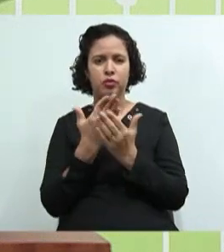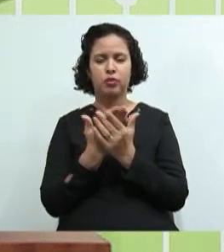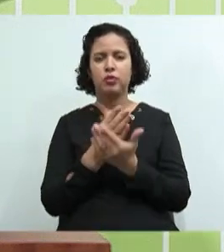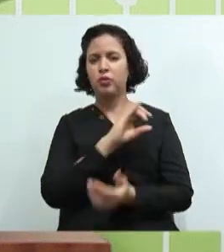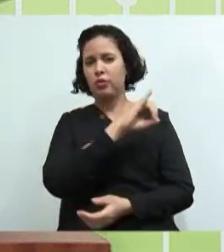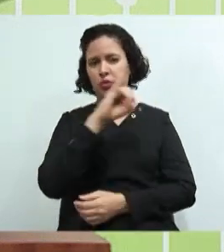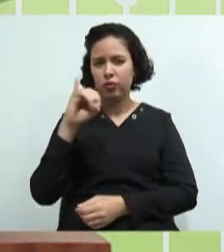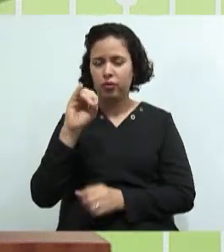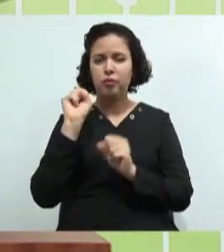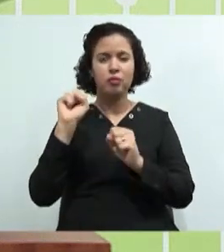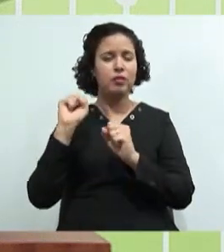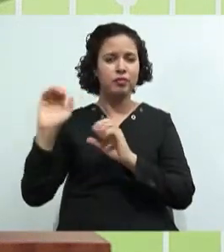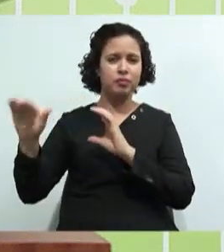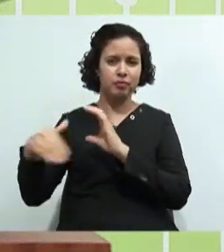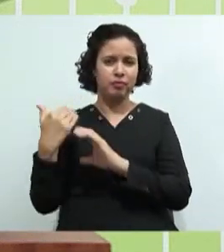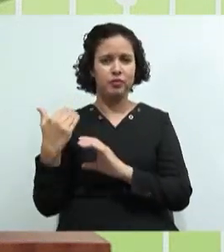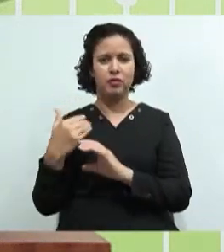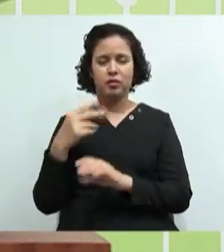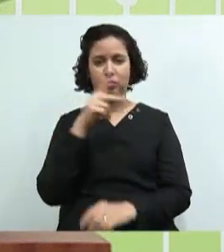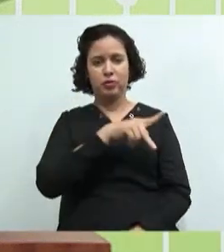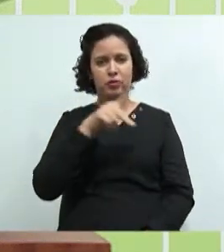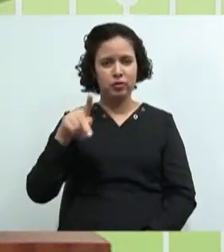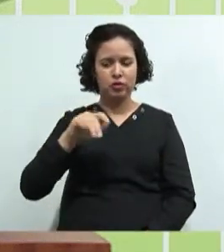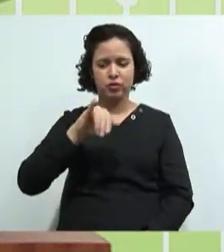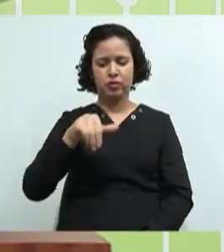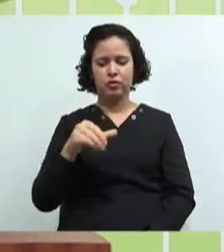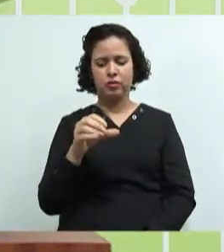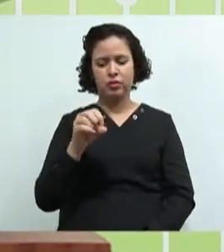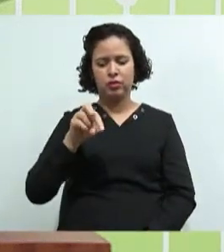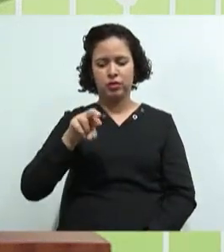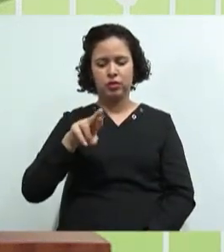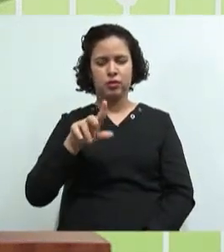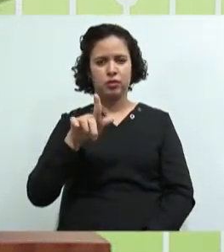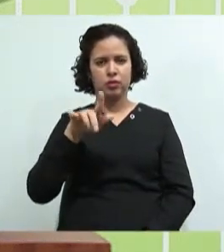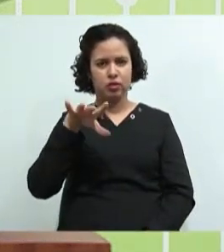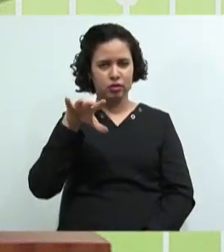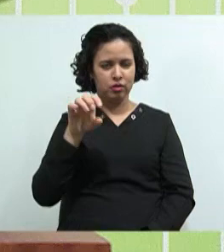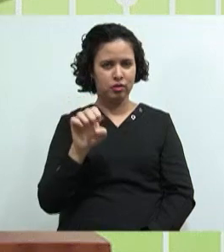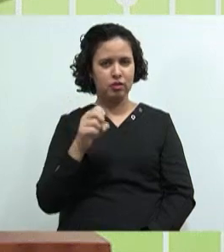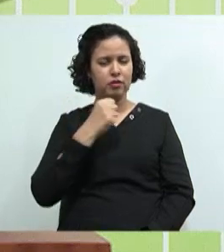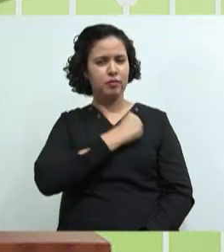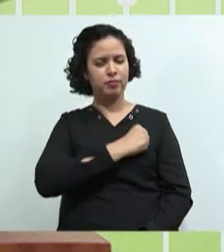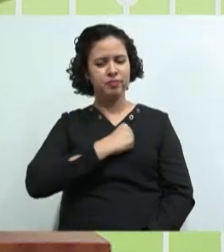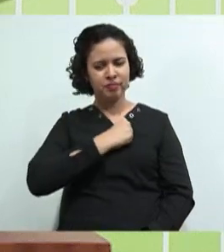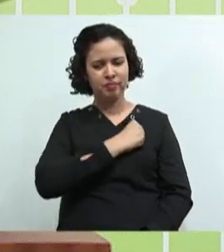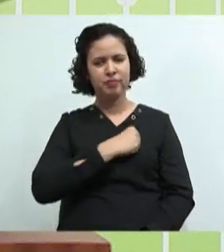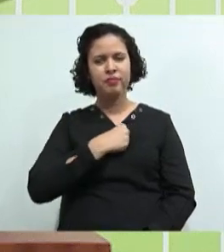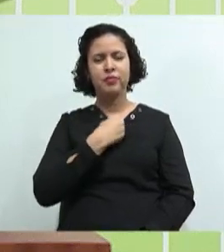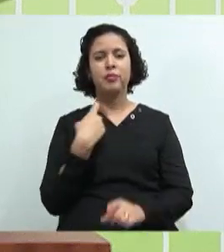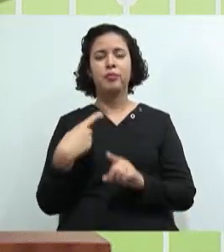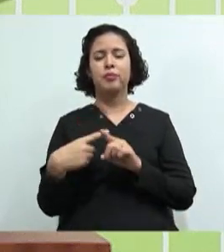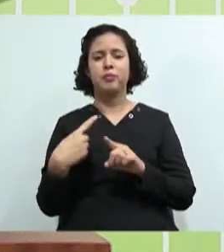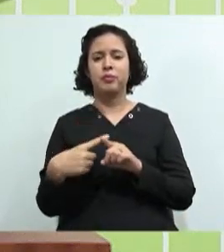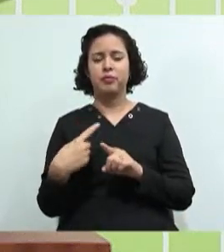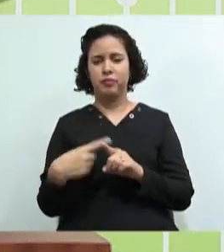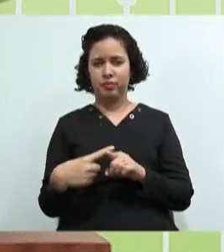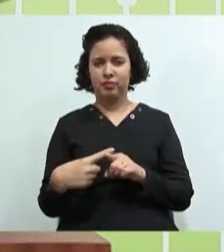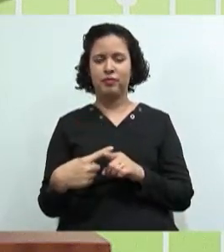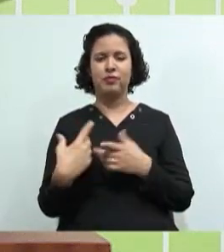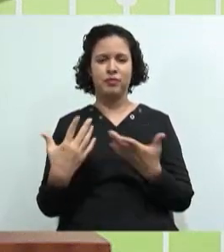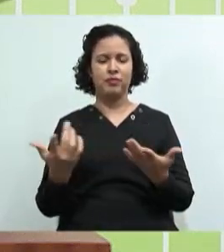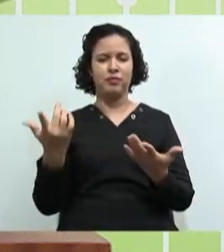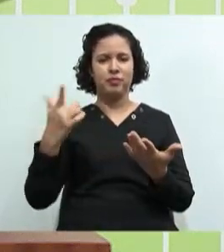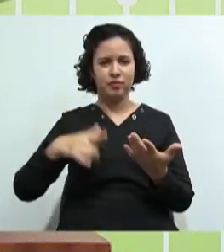alô pro professor Jorge, ele está aqui com saudade. Falou, ó, semana passada poucas pessoas mandaram alô para ele, né? E é lógico, conforme